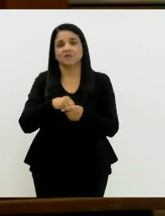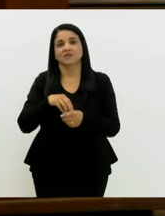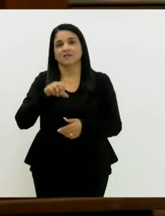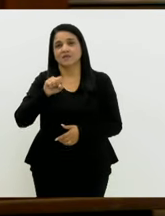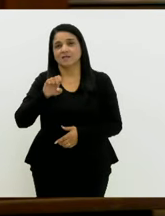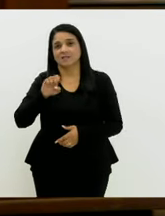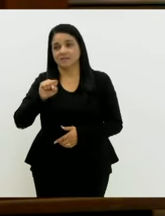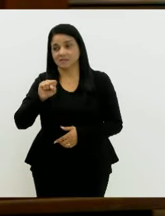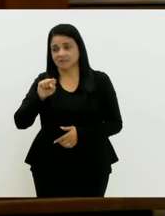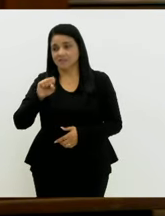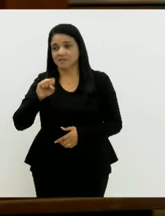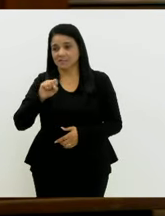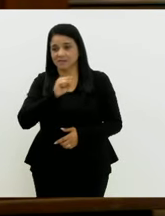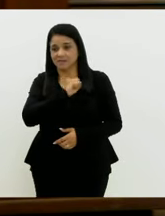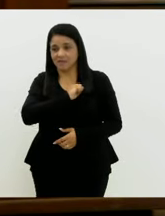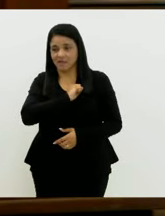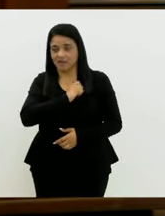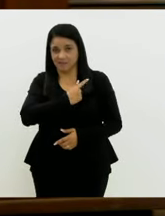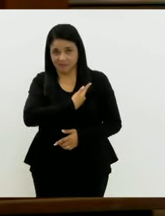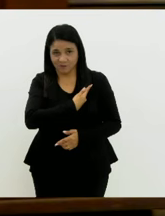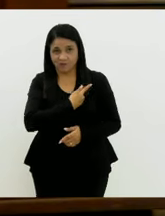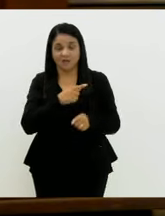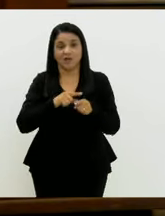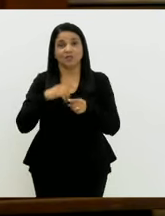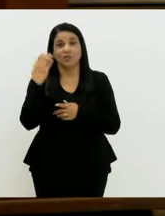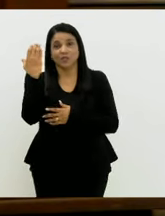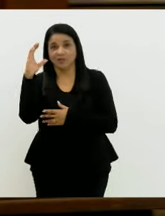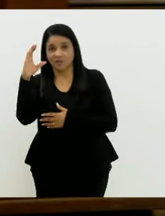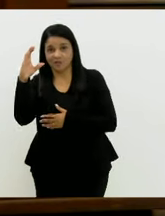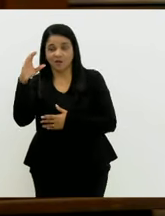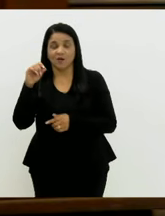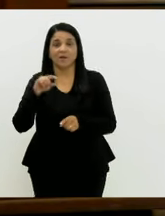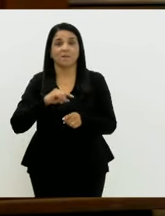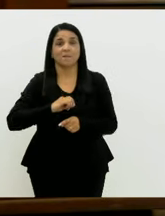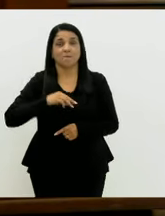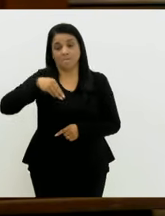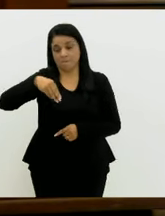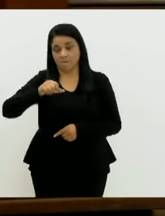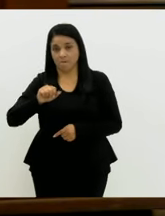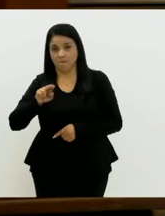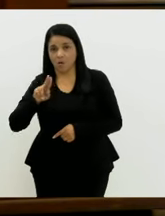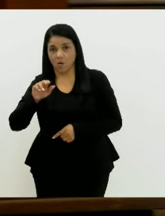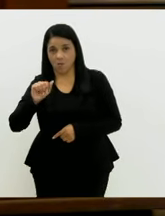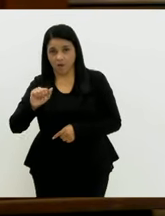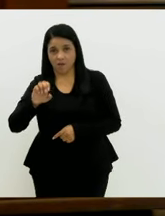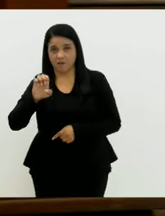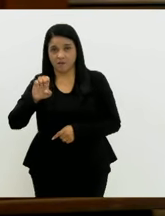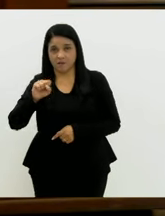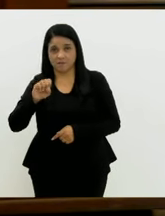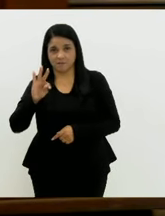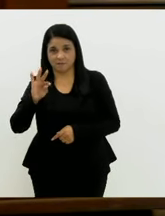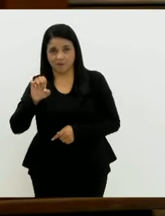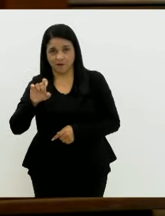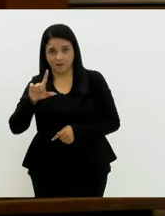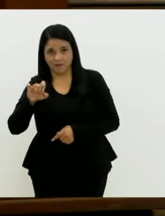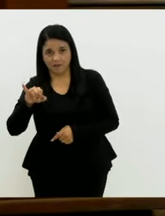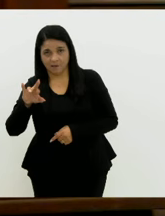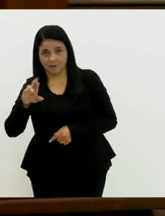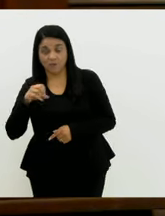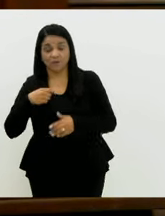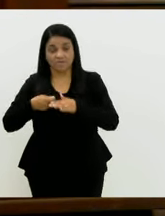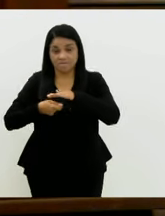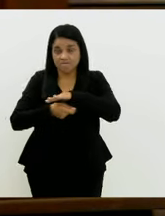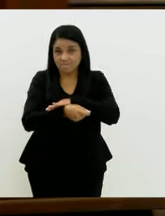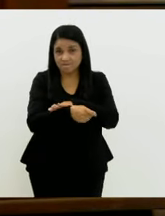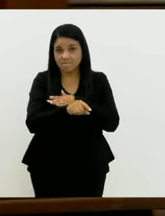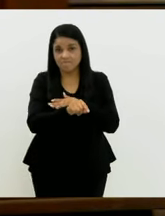no estaleiro Niterói, estaleiro Mauá, a partir de investimentos que